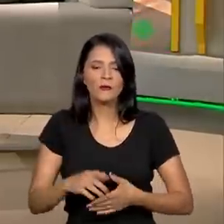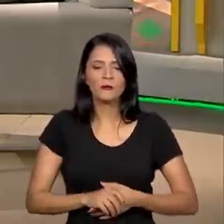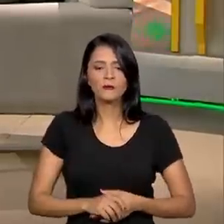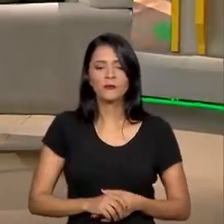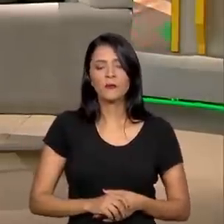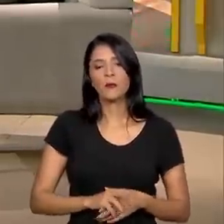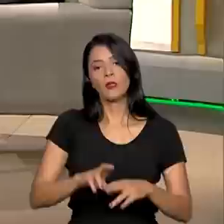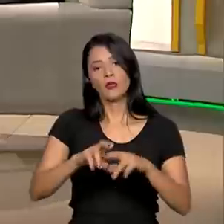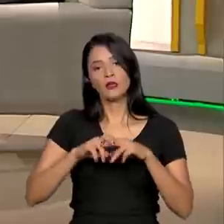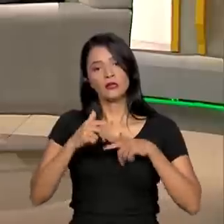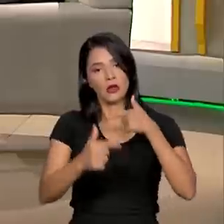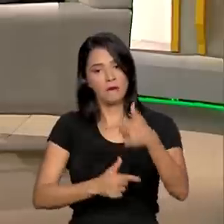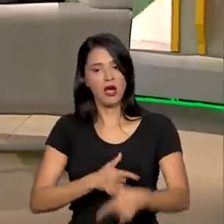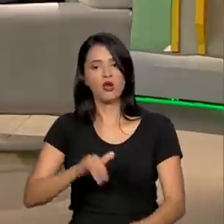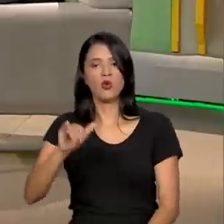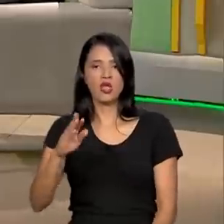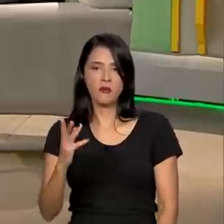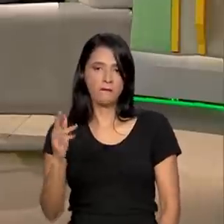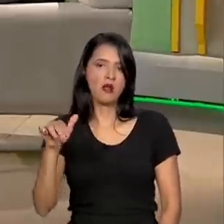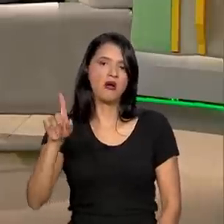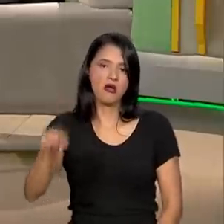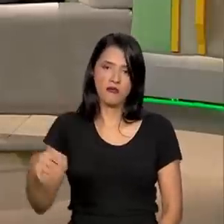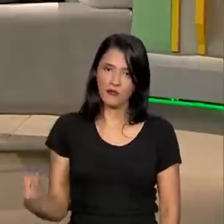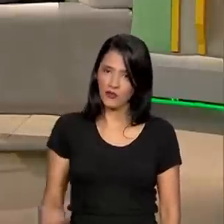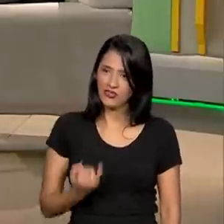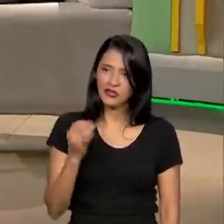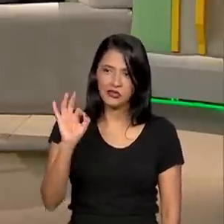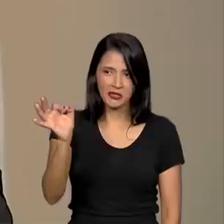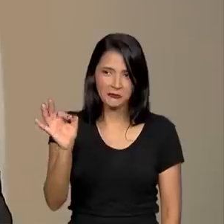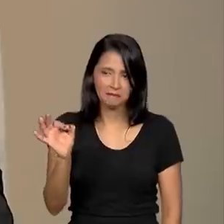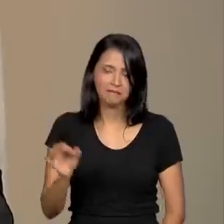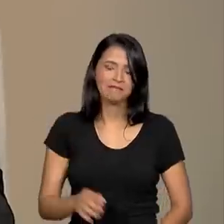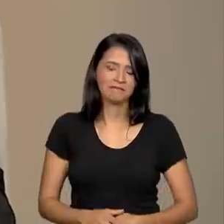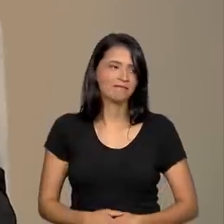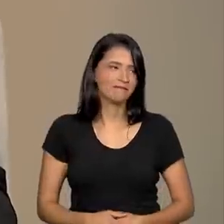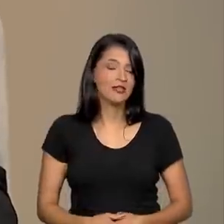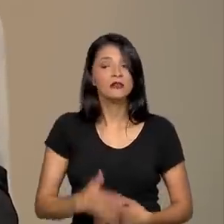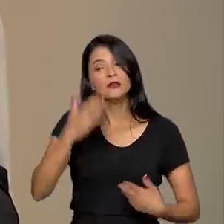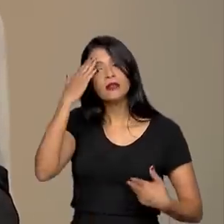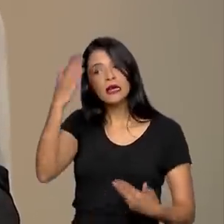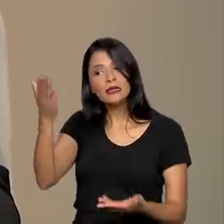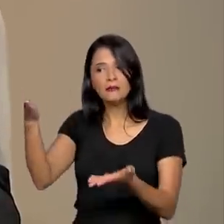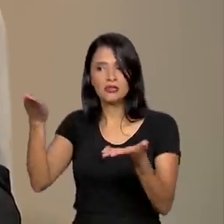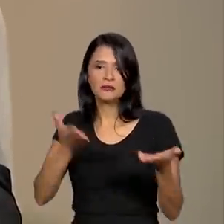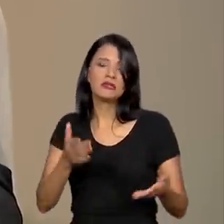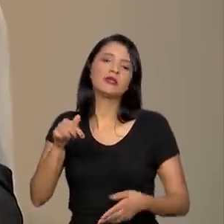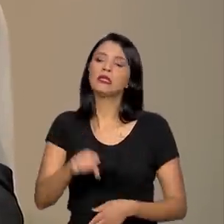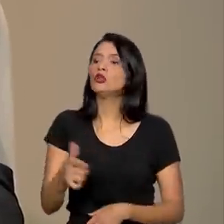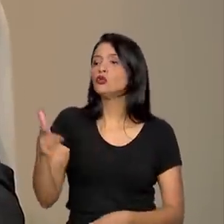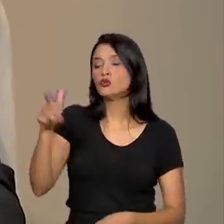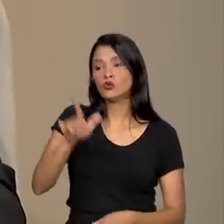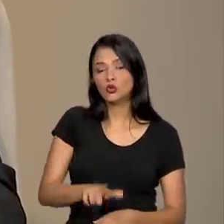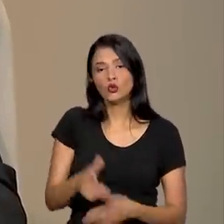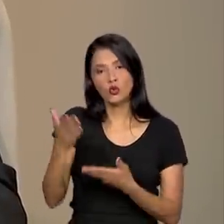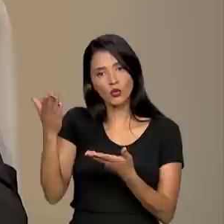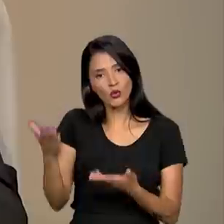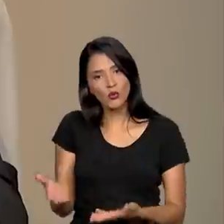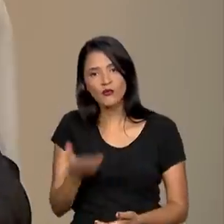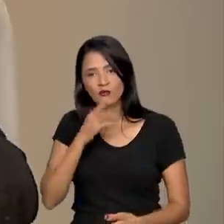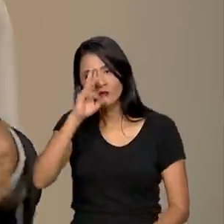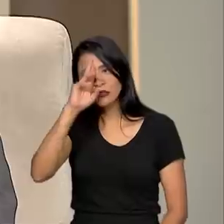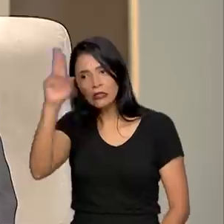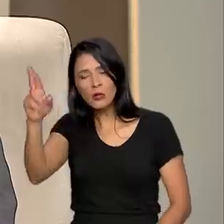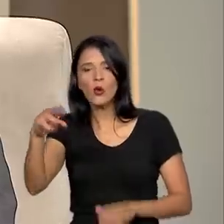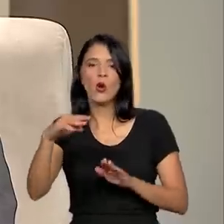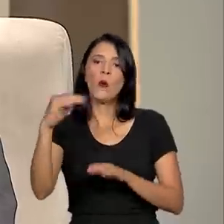Ibram é tão importante, né, presidente? É verdade. Agradeço muito a participação aqui, mais uma vez, do senhor no Brasil em